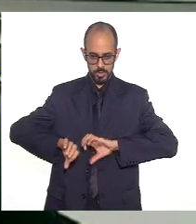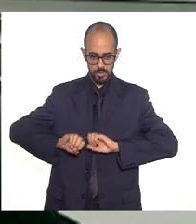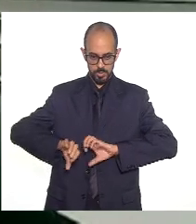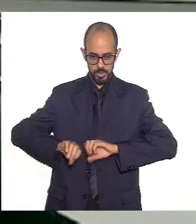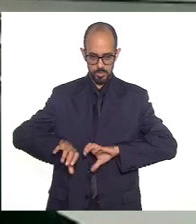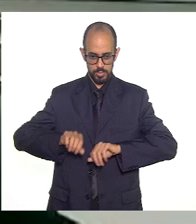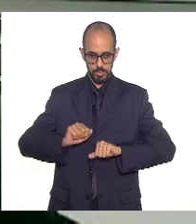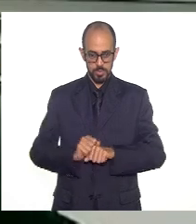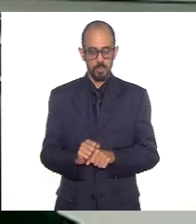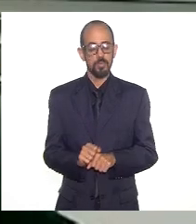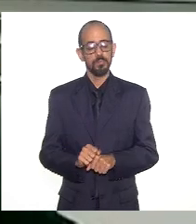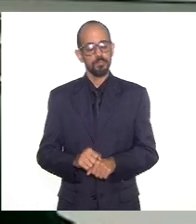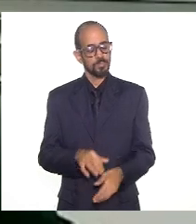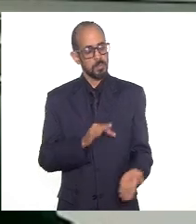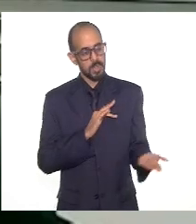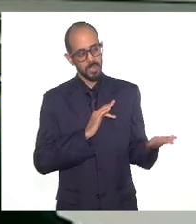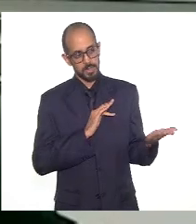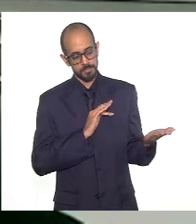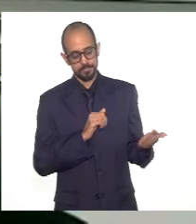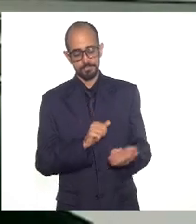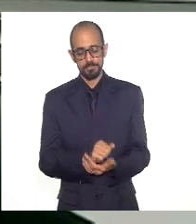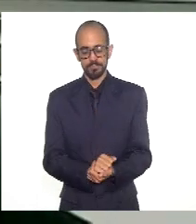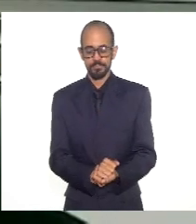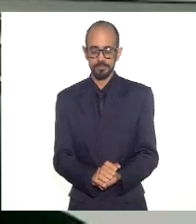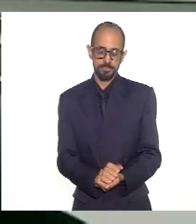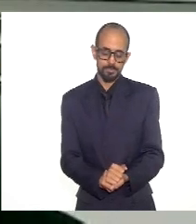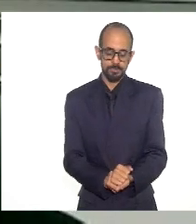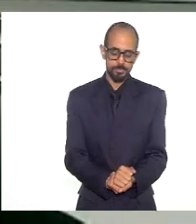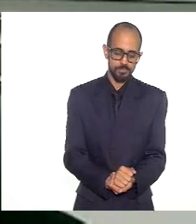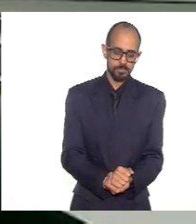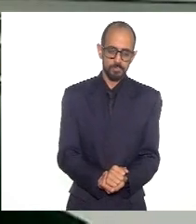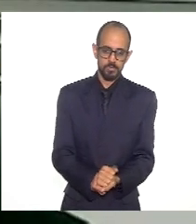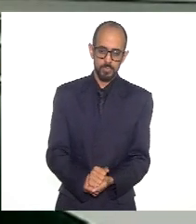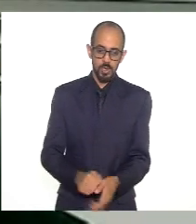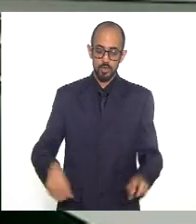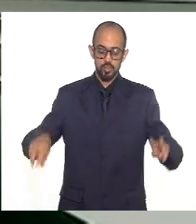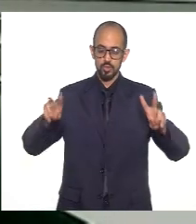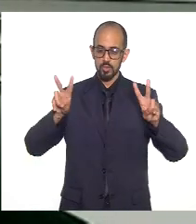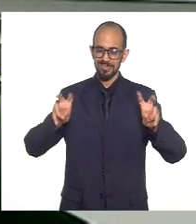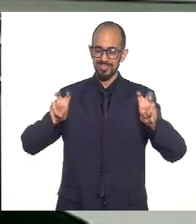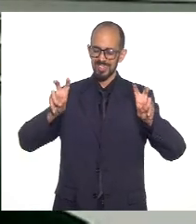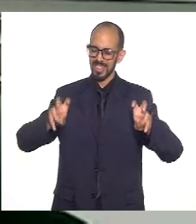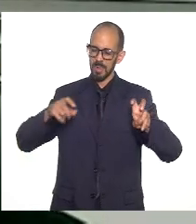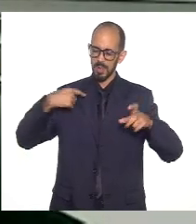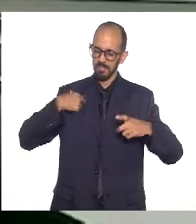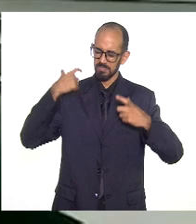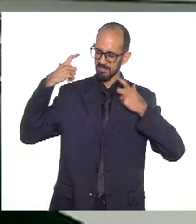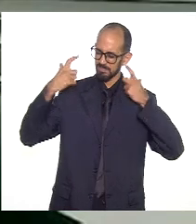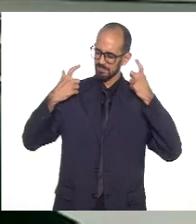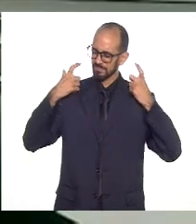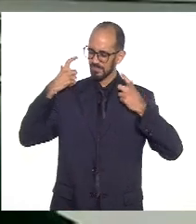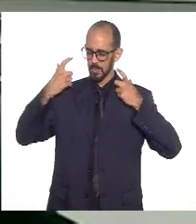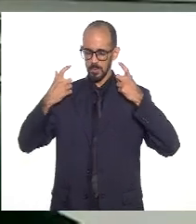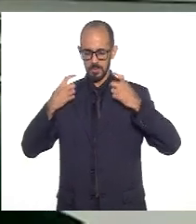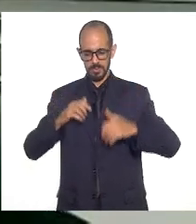educação, deputada Marta Rocha, sobre um tema que me preocupou muito,